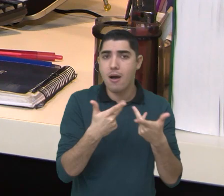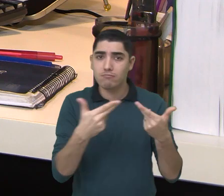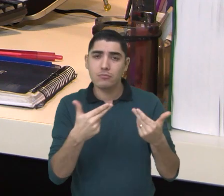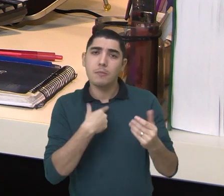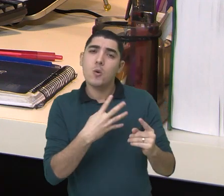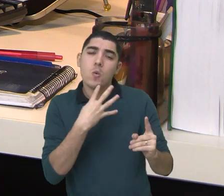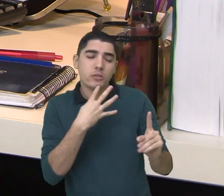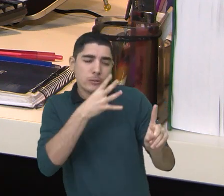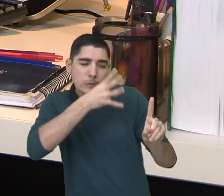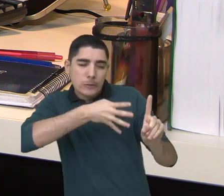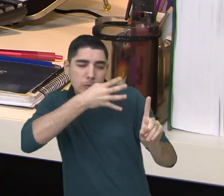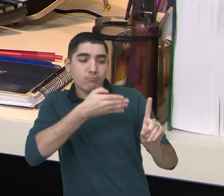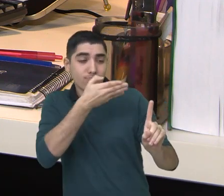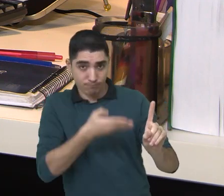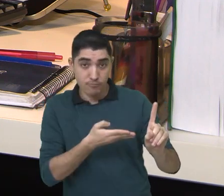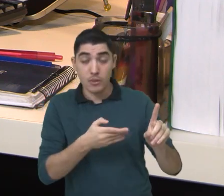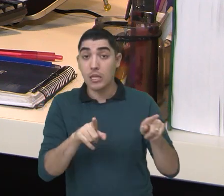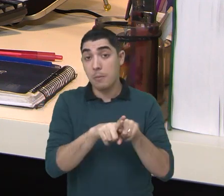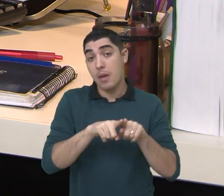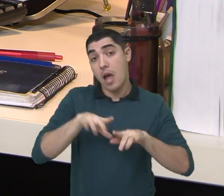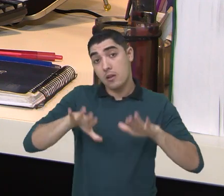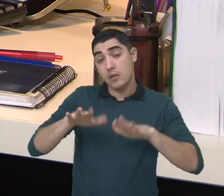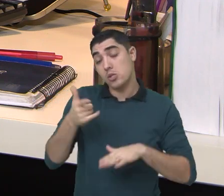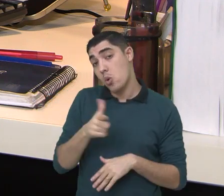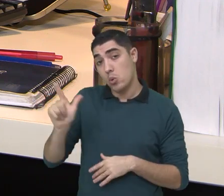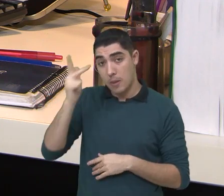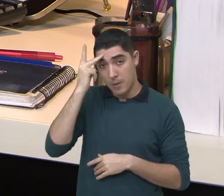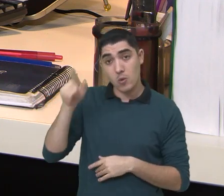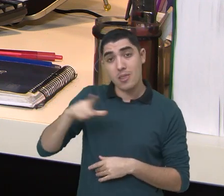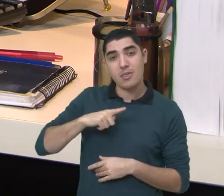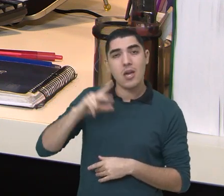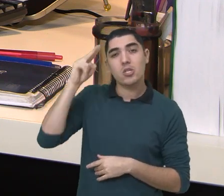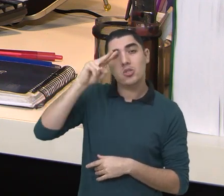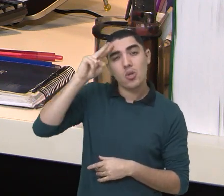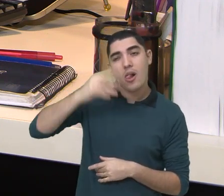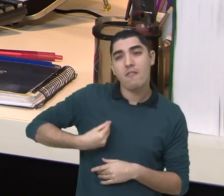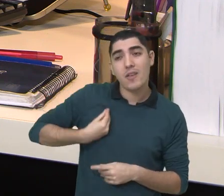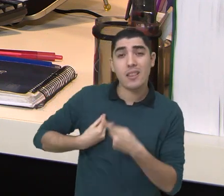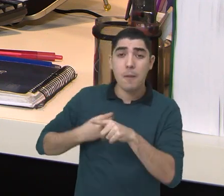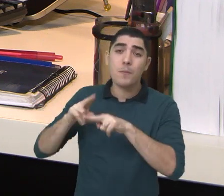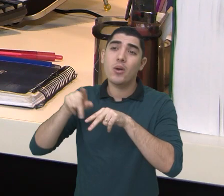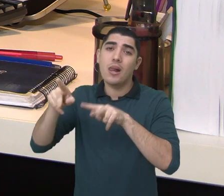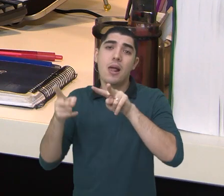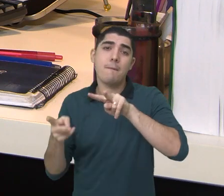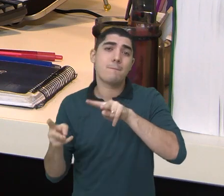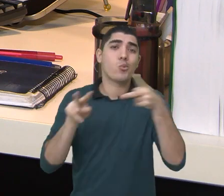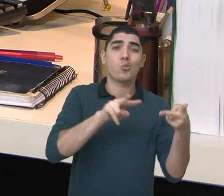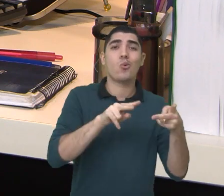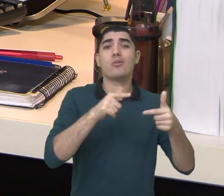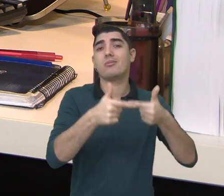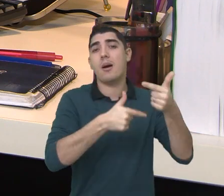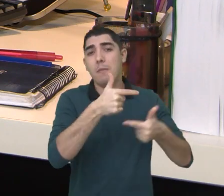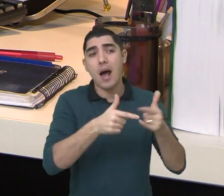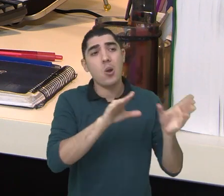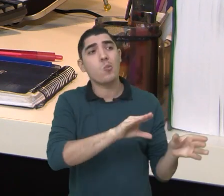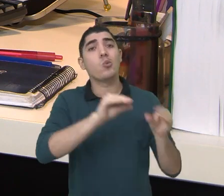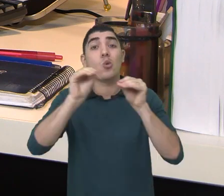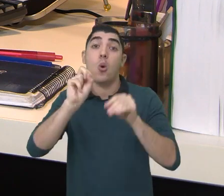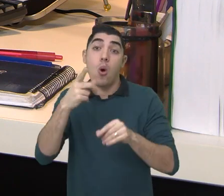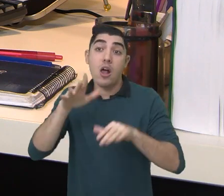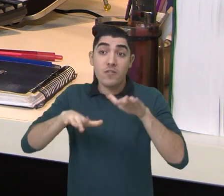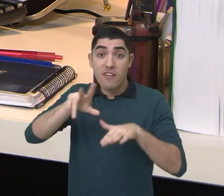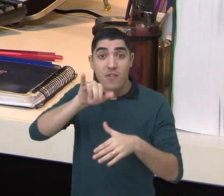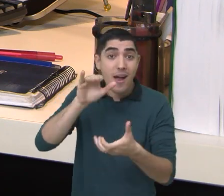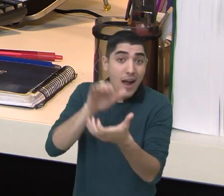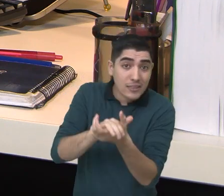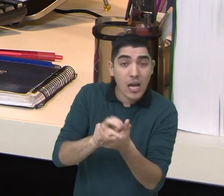pretensões. Ao mesmo tempo, quando quer adquirir, também tem aquela pessoa que tem uma história de vida, que está transferindo trabalho, tem alguma mudança diferente na